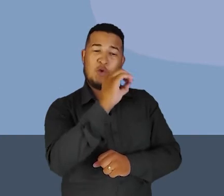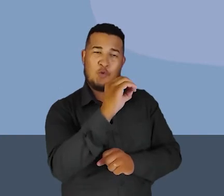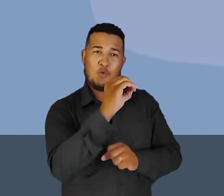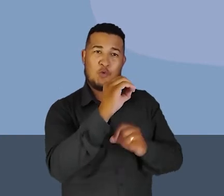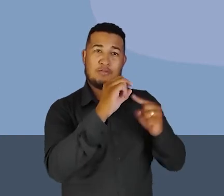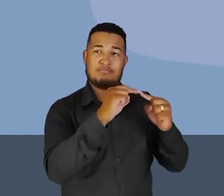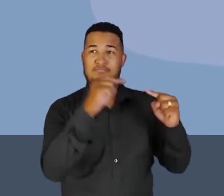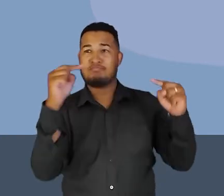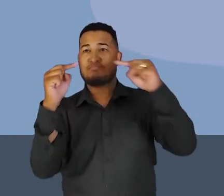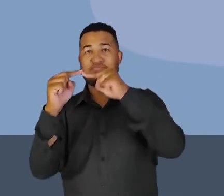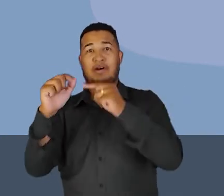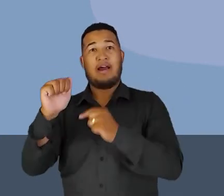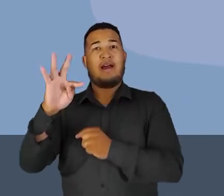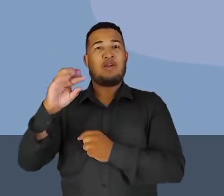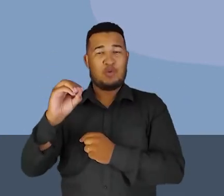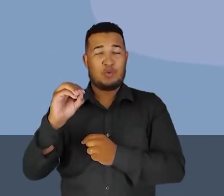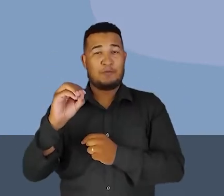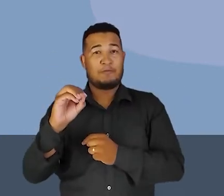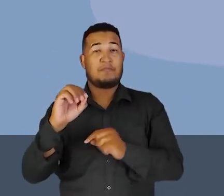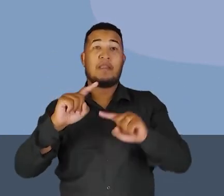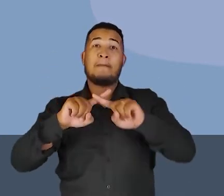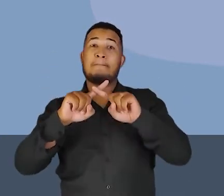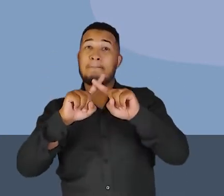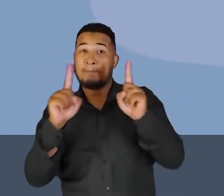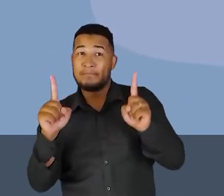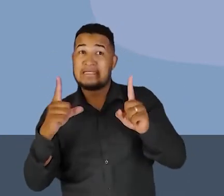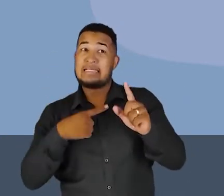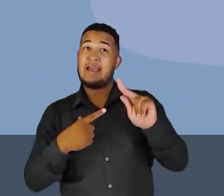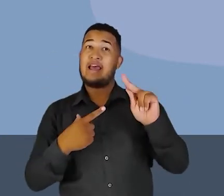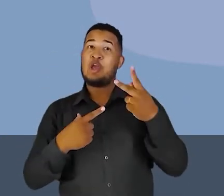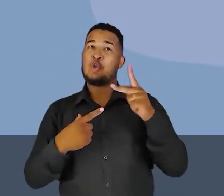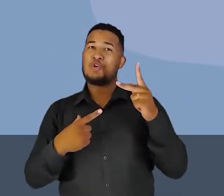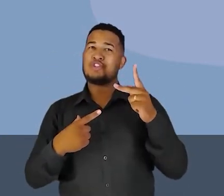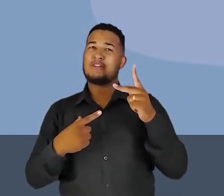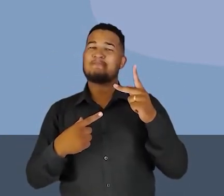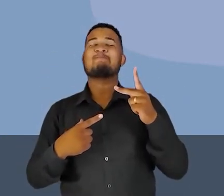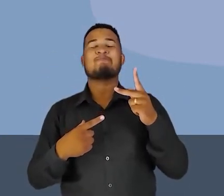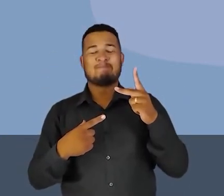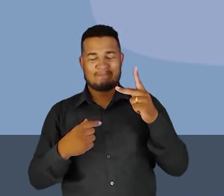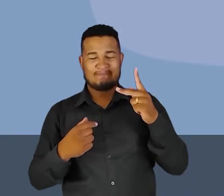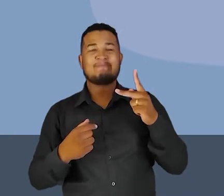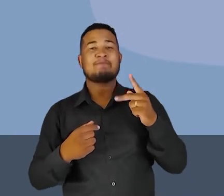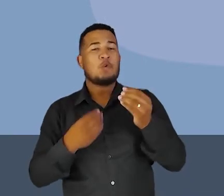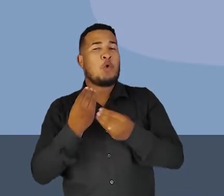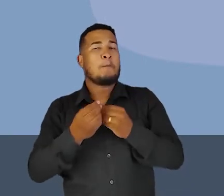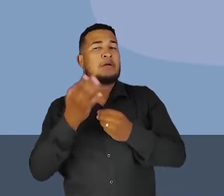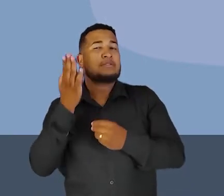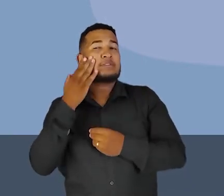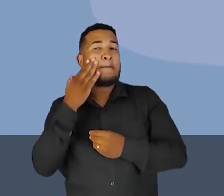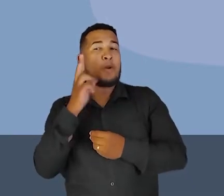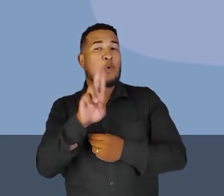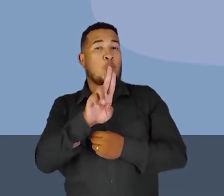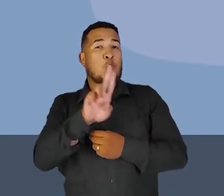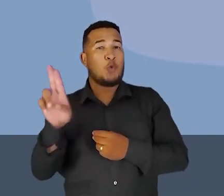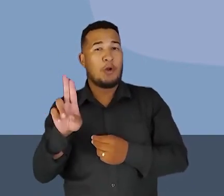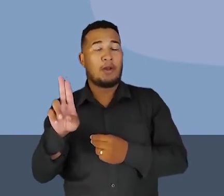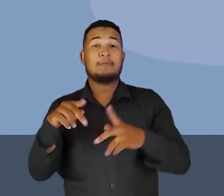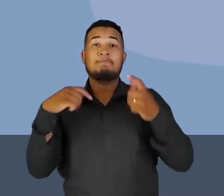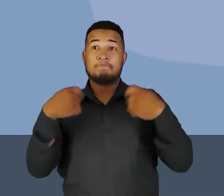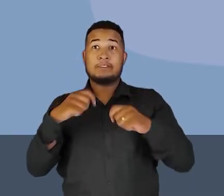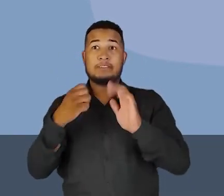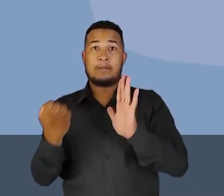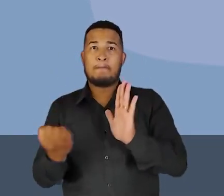vira carbonato. Porém, ele tem um hidrogênio no meio. E na hora de determinar o nome, eu vou ter que fazer